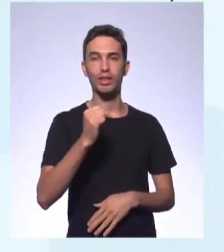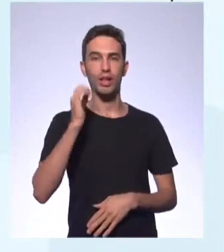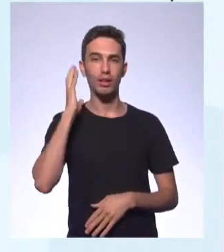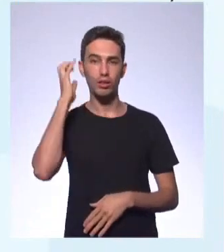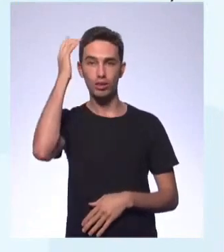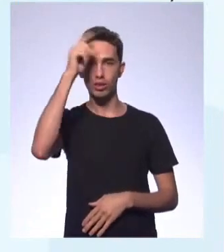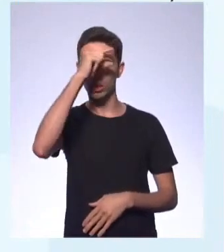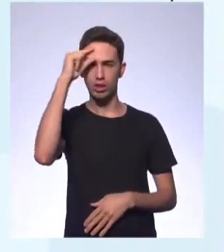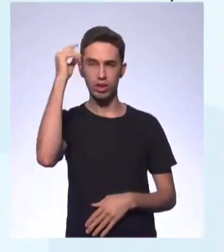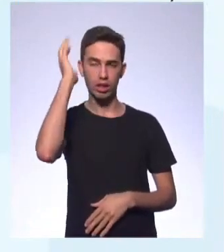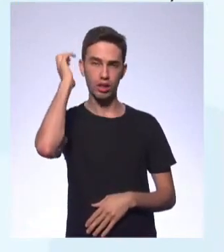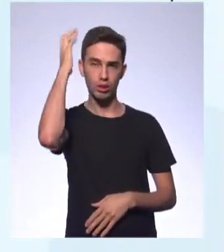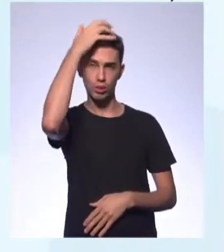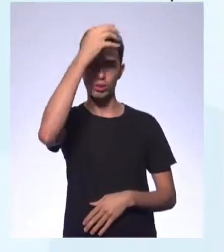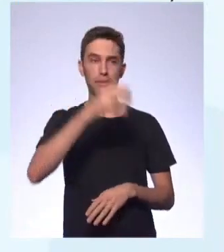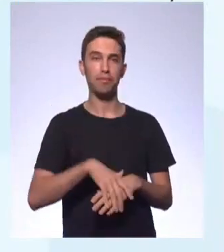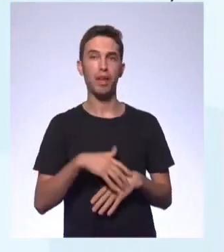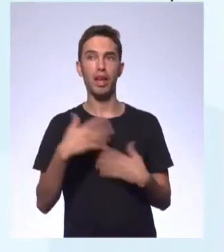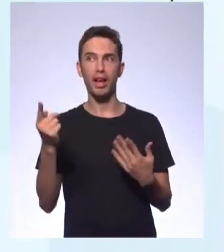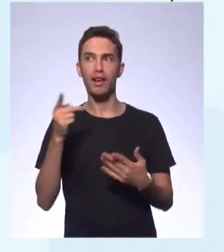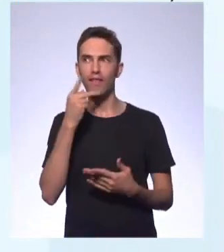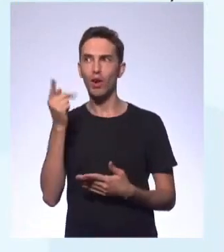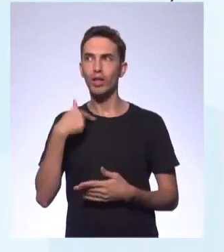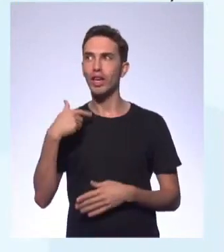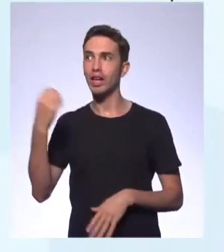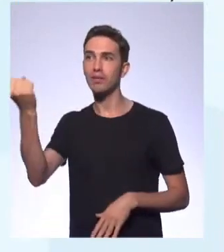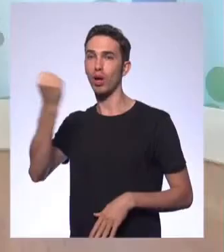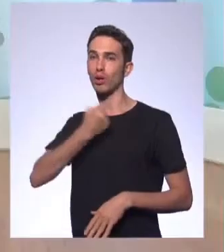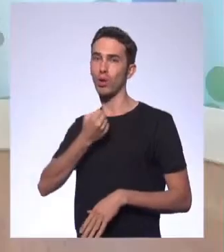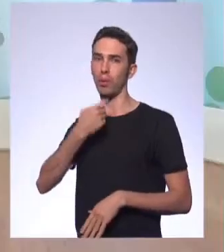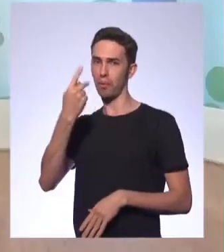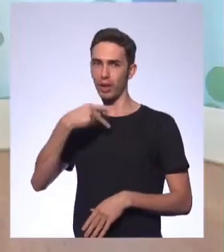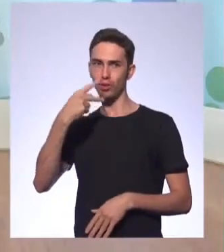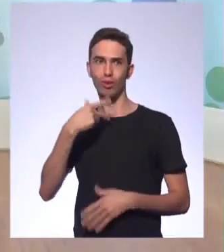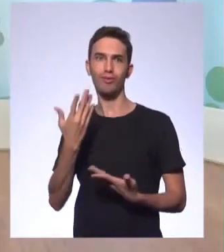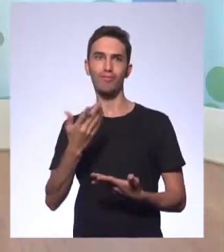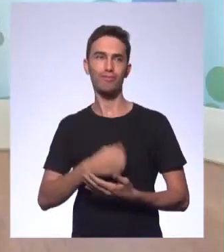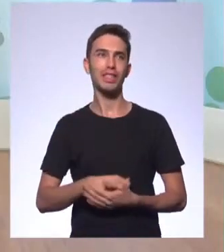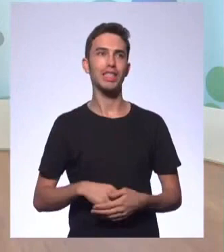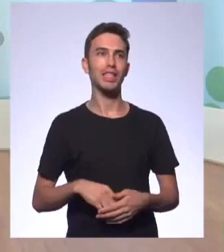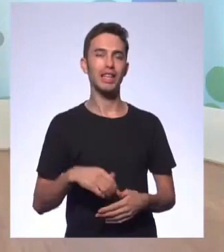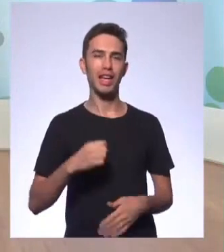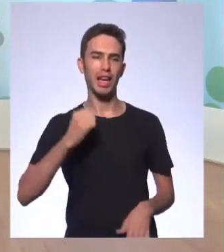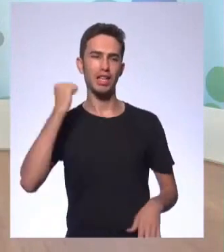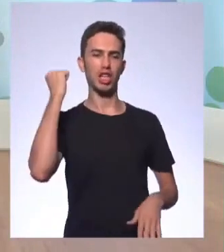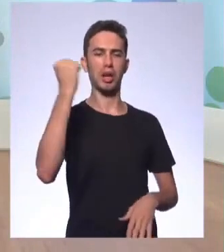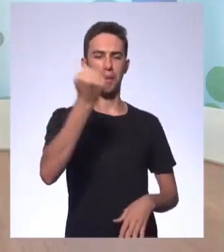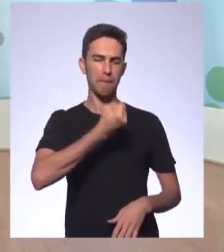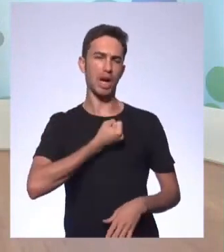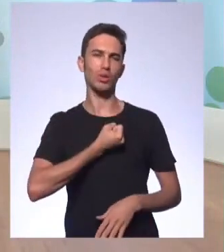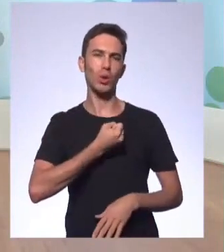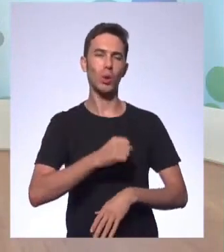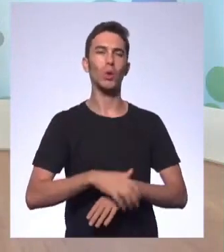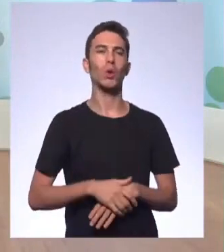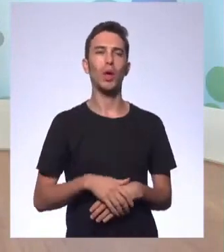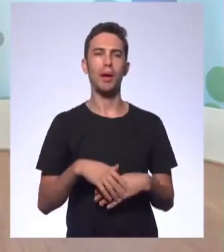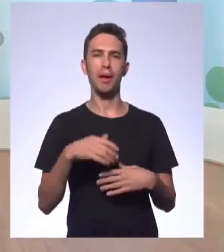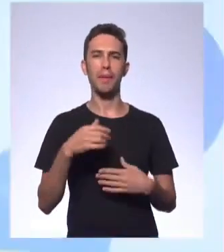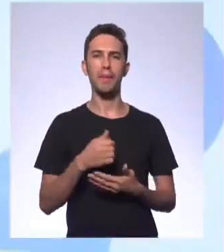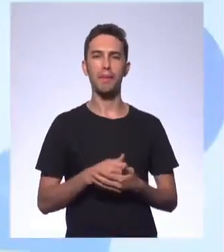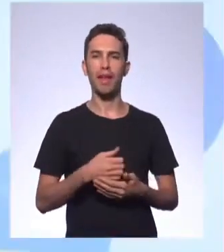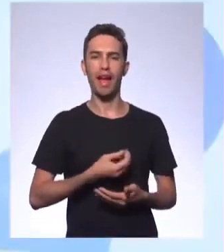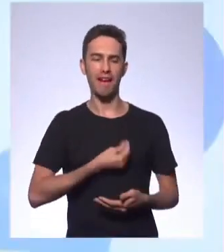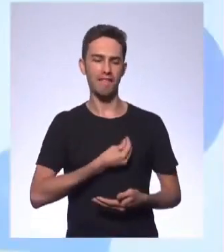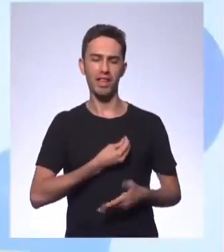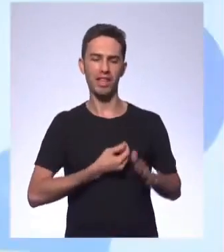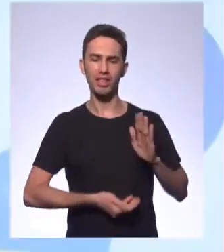tinham comentado que ele tinha matado a ele mesmo. Você lembra disso, professor? Eles tinham Verdade, né? comentado, Isso, acho que ele se a ele matou, ele mesmo, matou né? tirou a